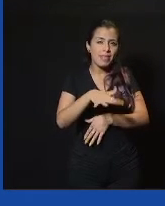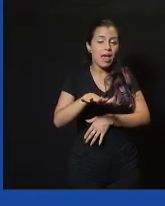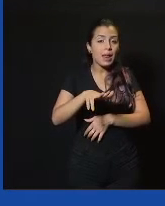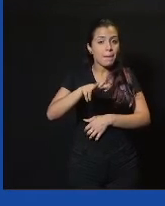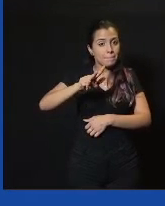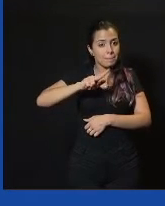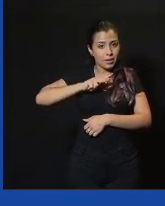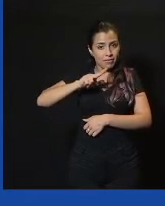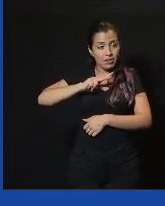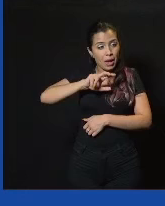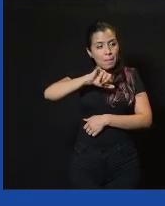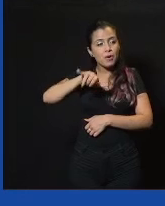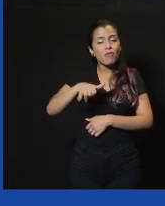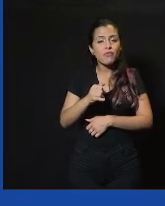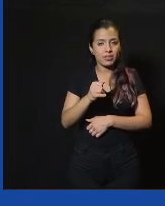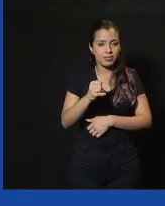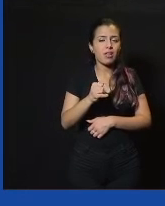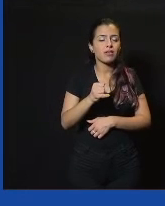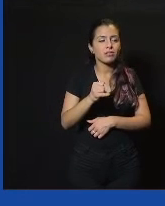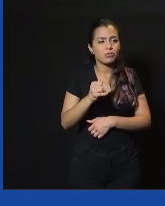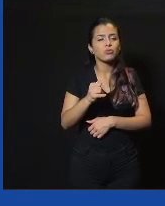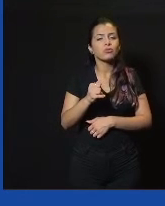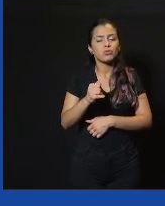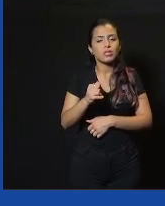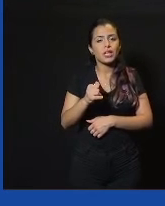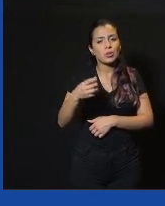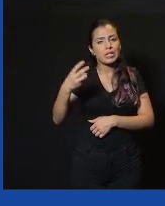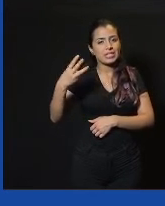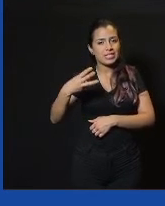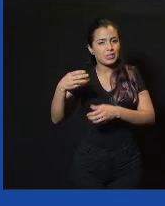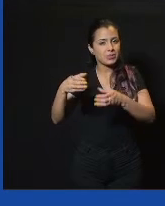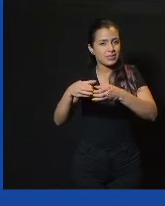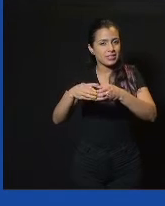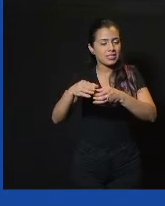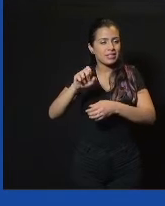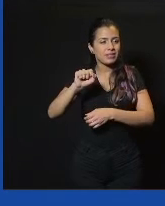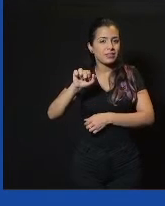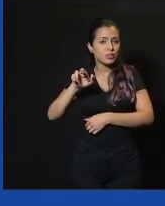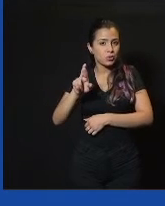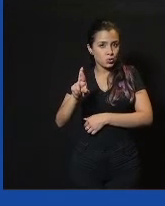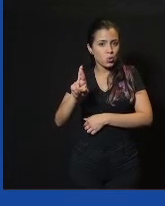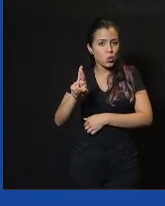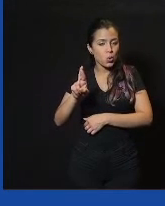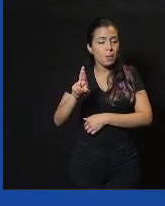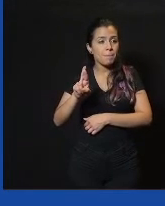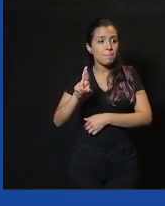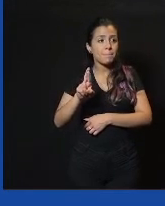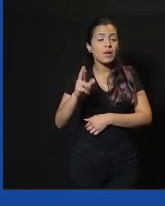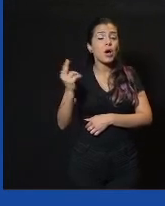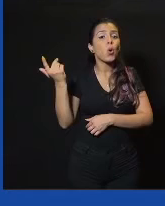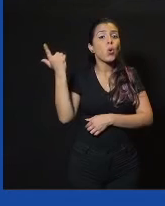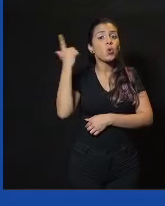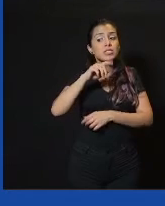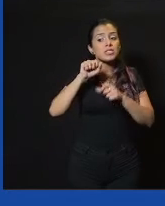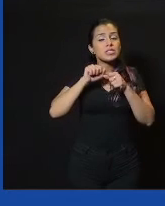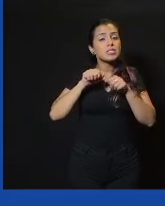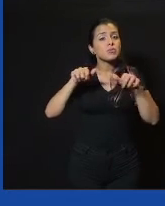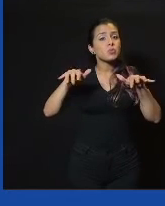a capilaridade e a legitimidade do terceiro setor, das organizações, da sociedade civil, para conseguir essa distribuição.